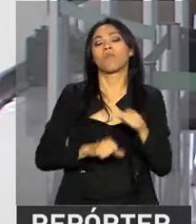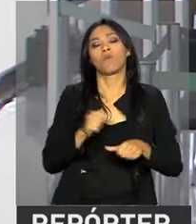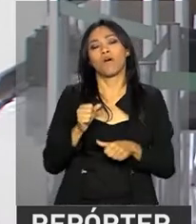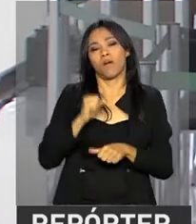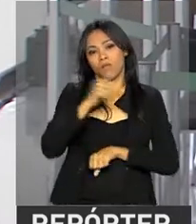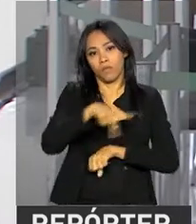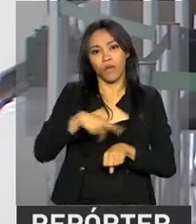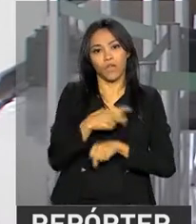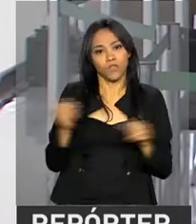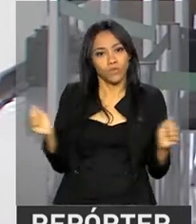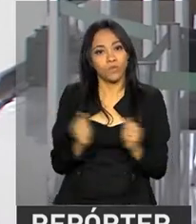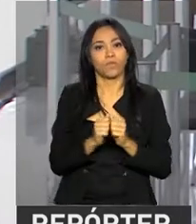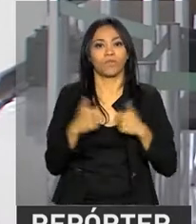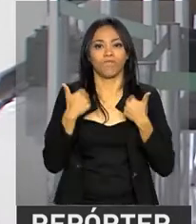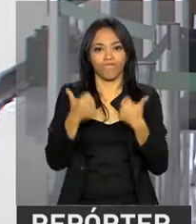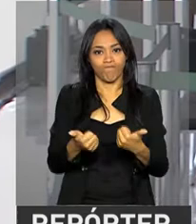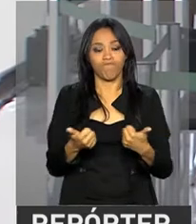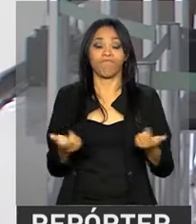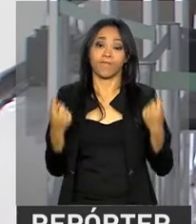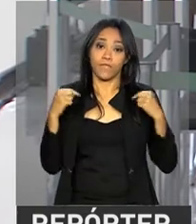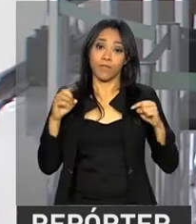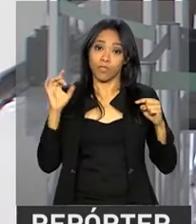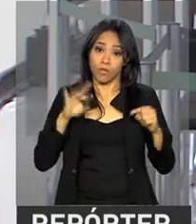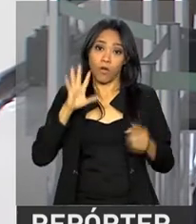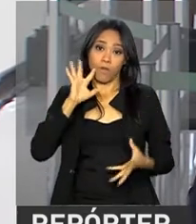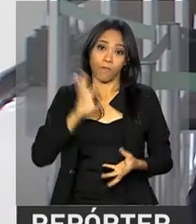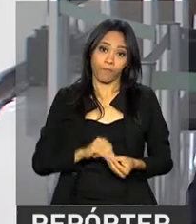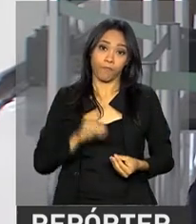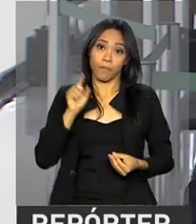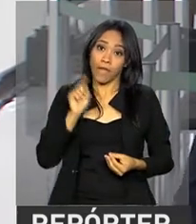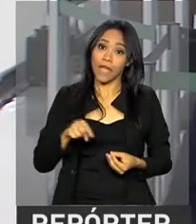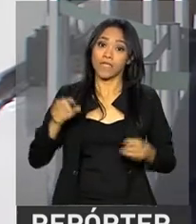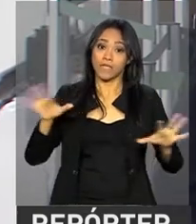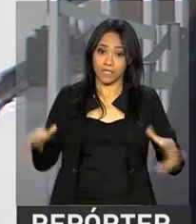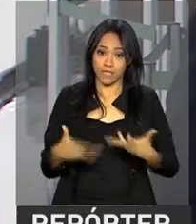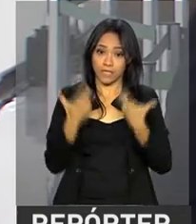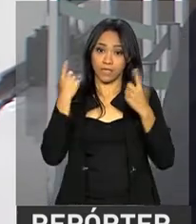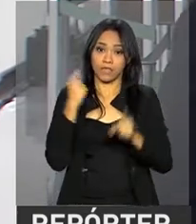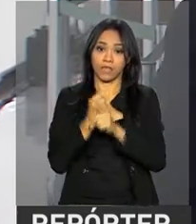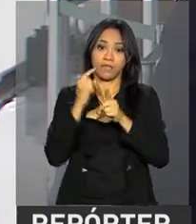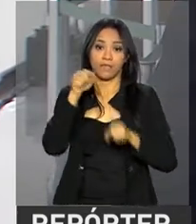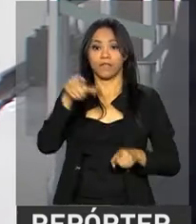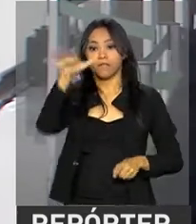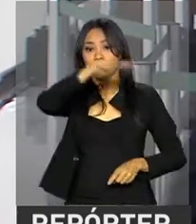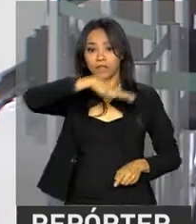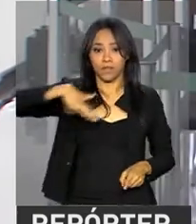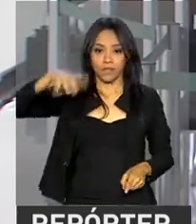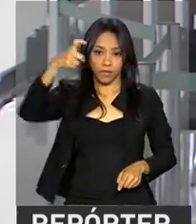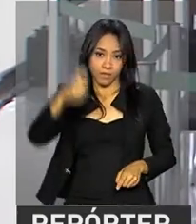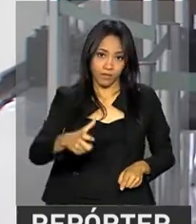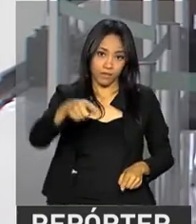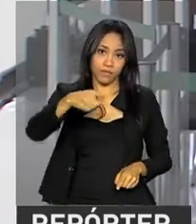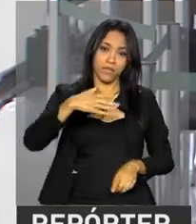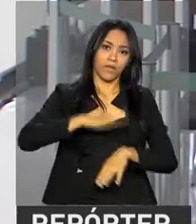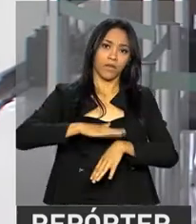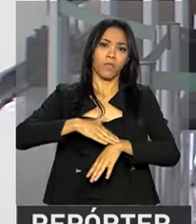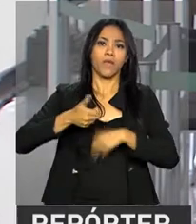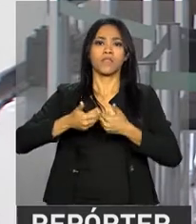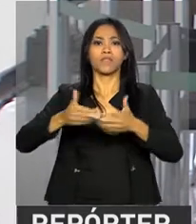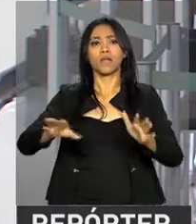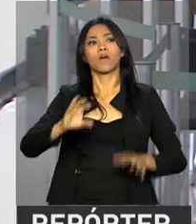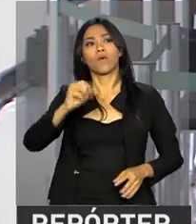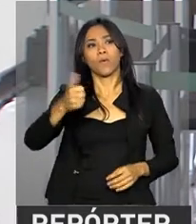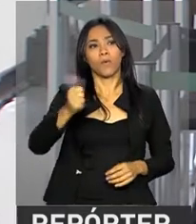redes sociais agora pela manhã só pra conclui carla cerimônia aqui do dia nacional da micro e pequena empresa vai acontecer a partir das 11 horas da manhã